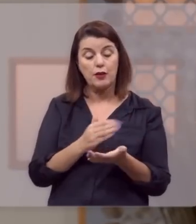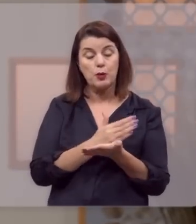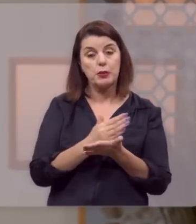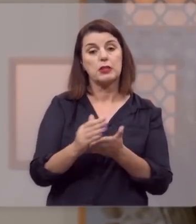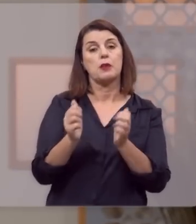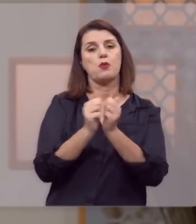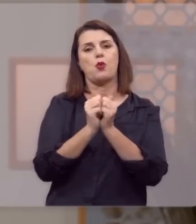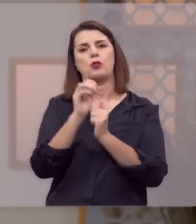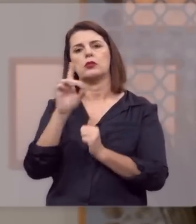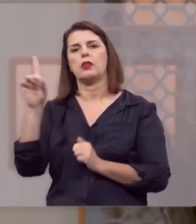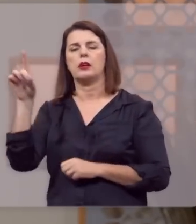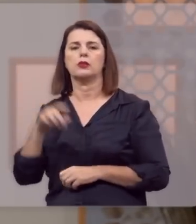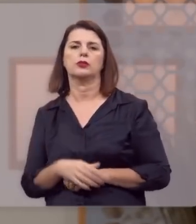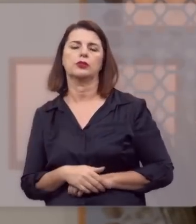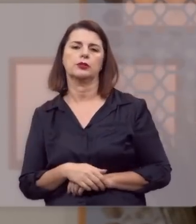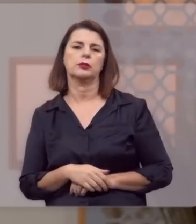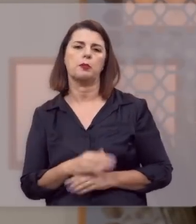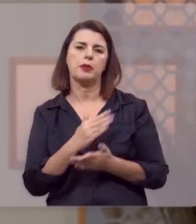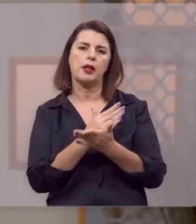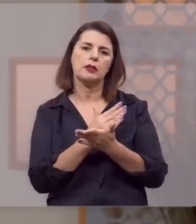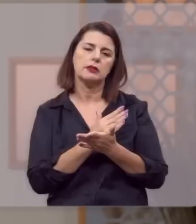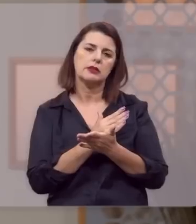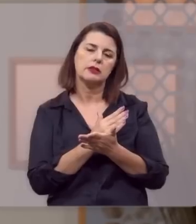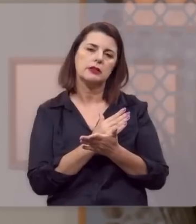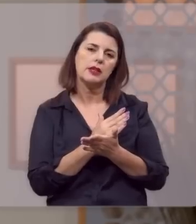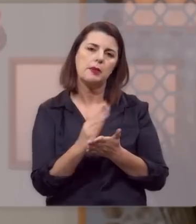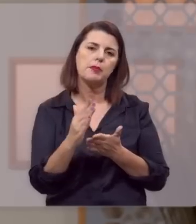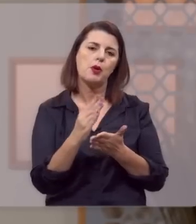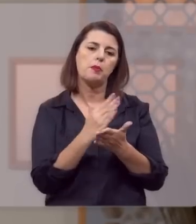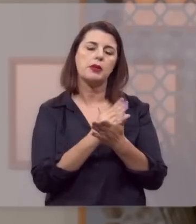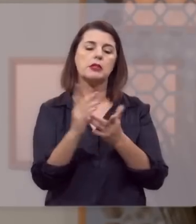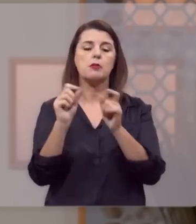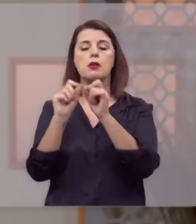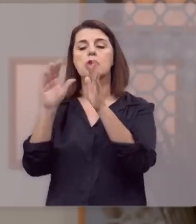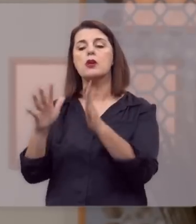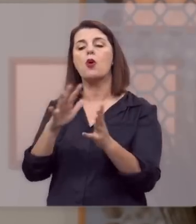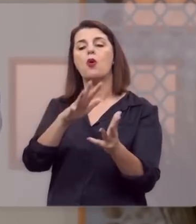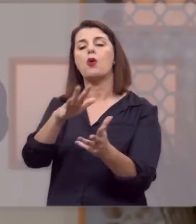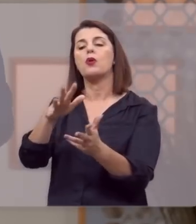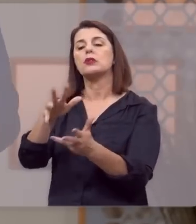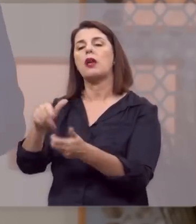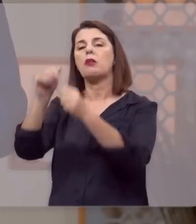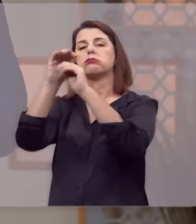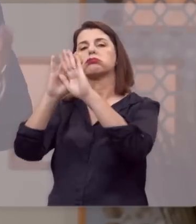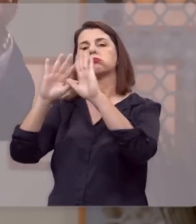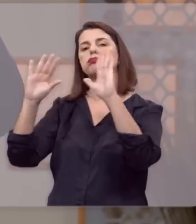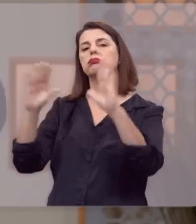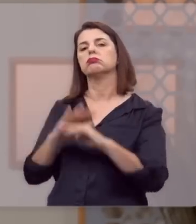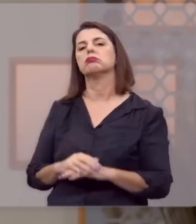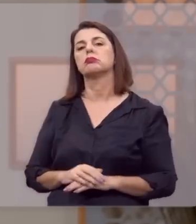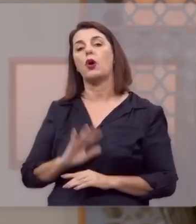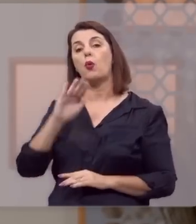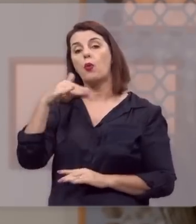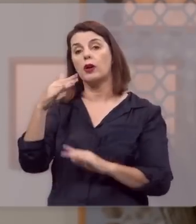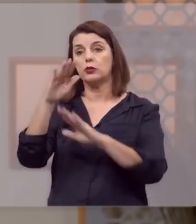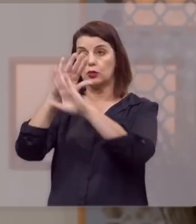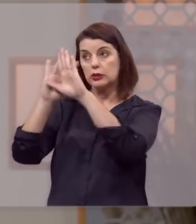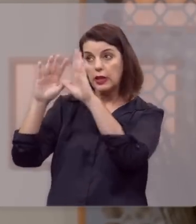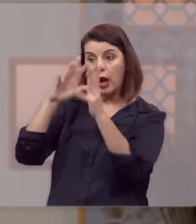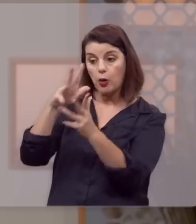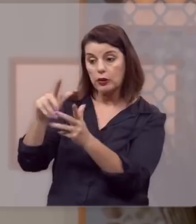com Deus. Que princípio? No princípio criou Deus os céus e a terra. Quando os céus e a terra